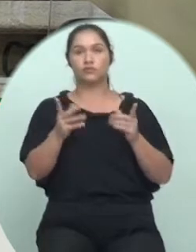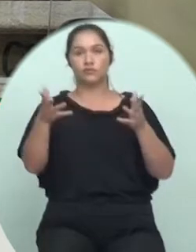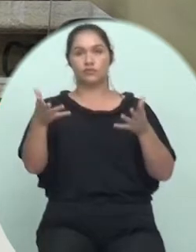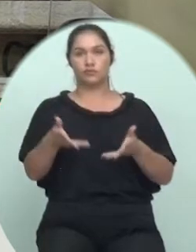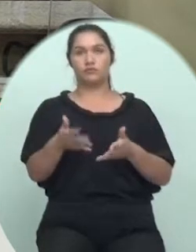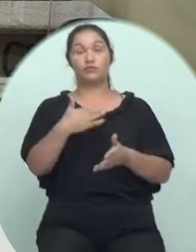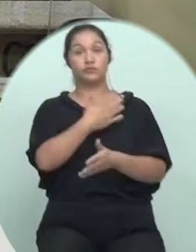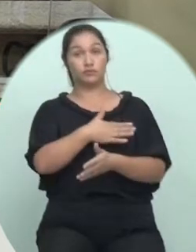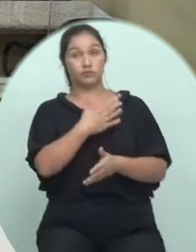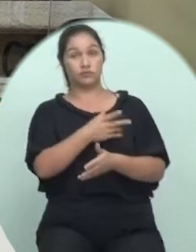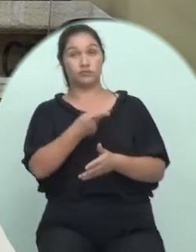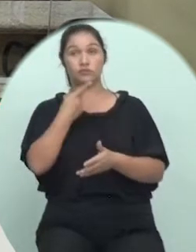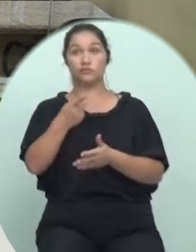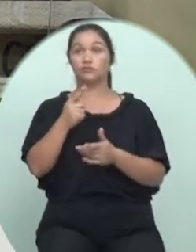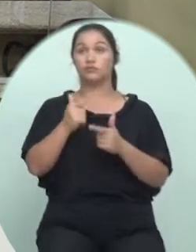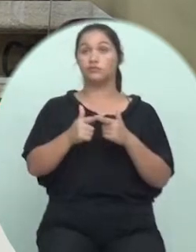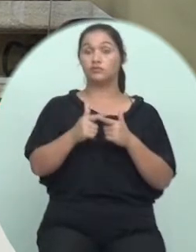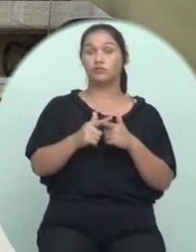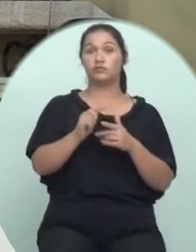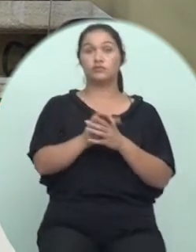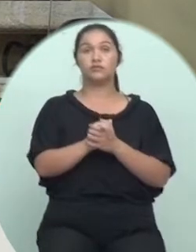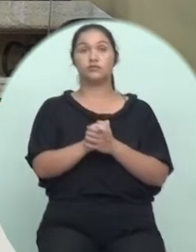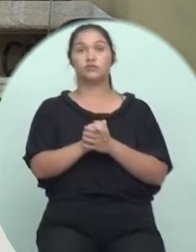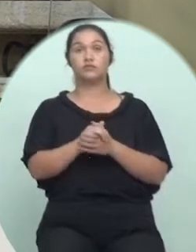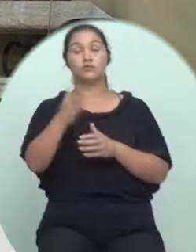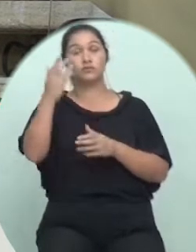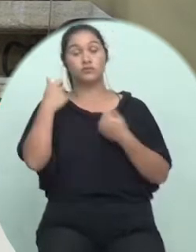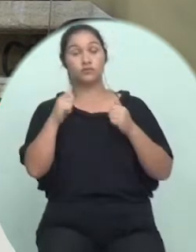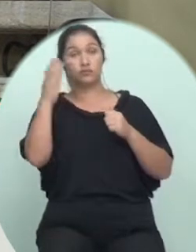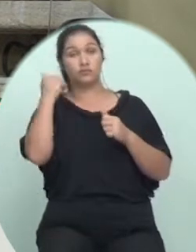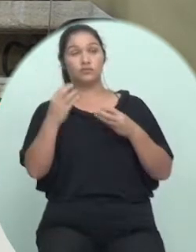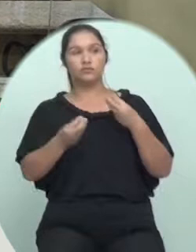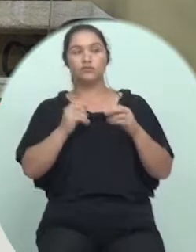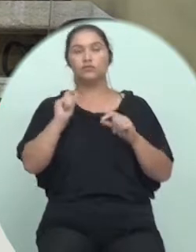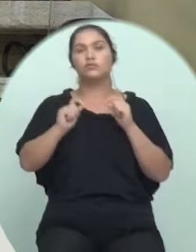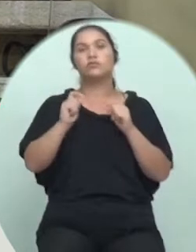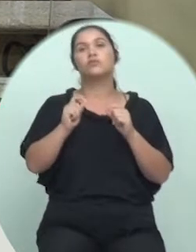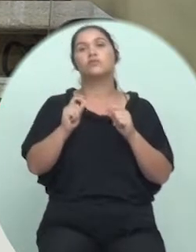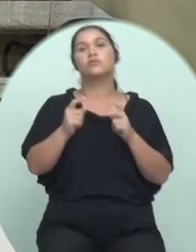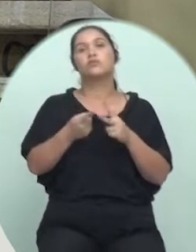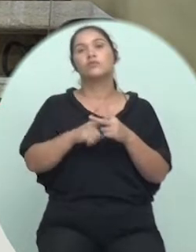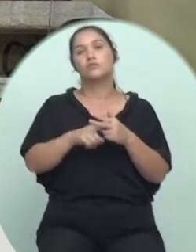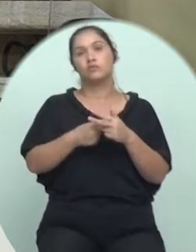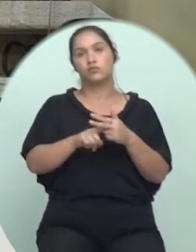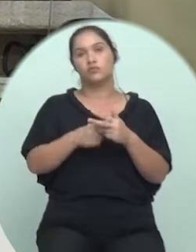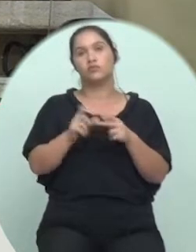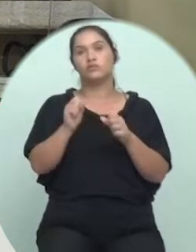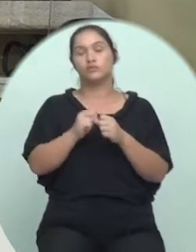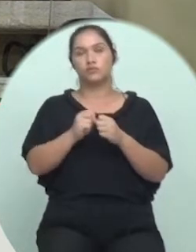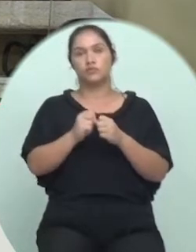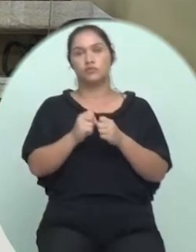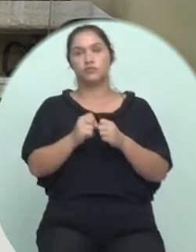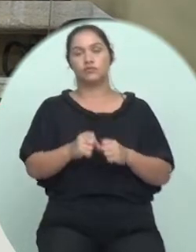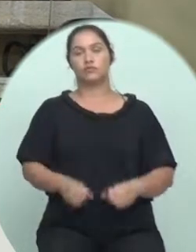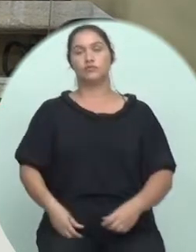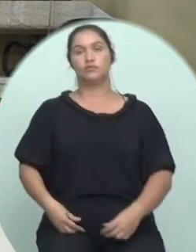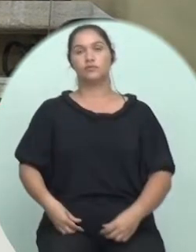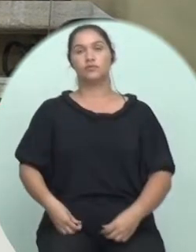nós precisamos saber exatamente todas as manutenções que foram realizadas nessa máquina, de acordo com a hora trabalhada,